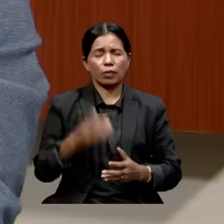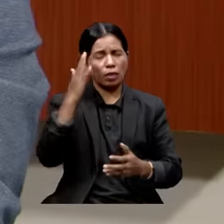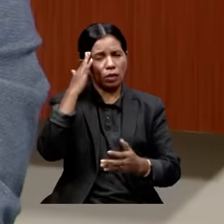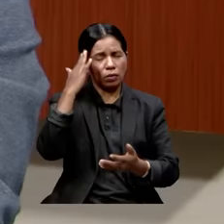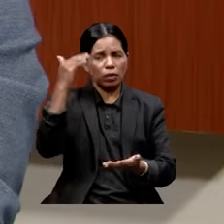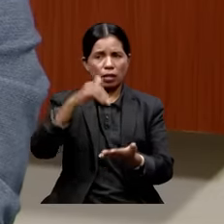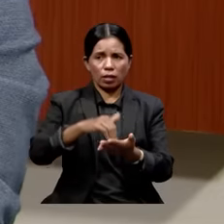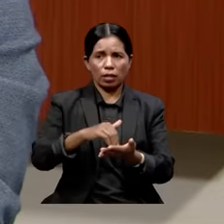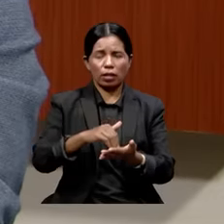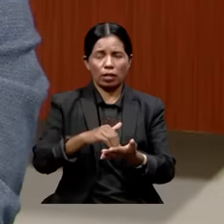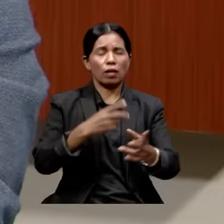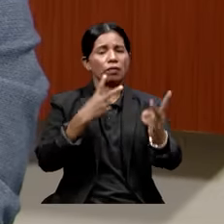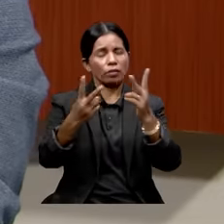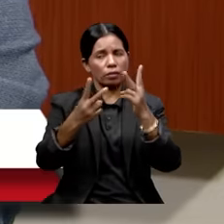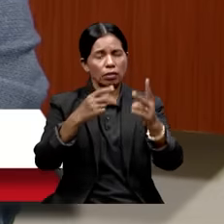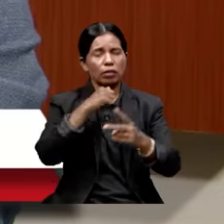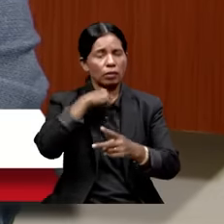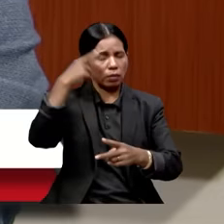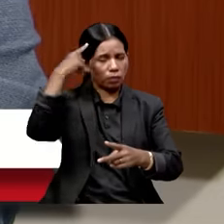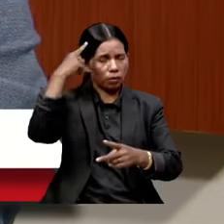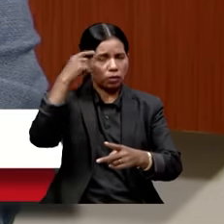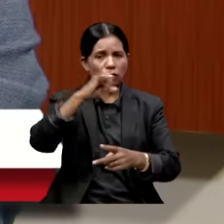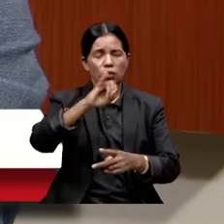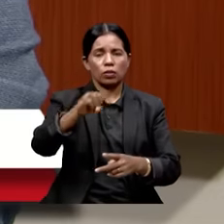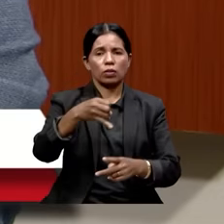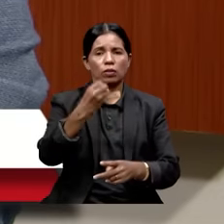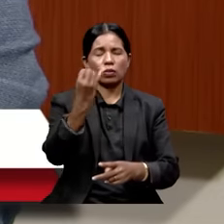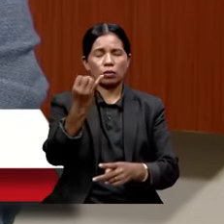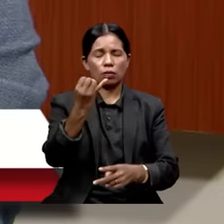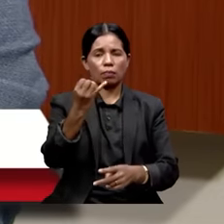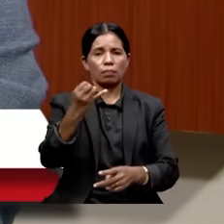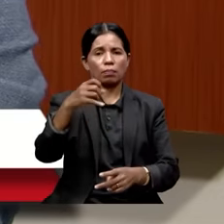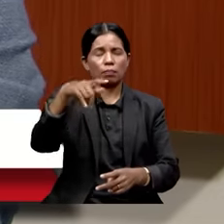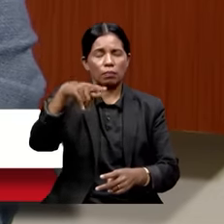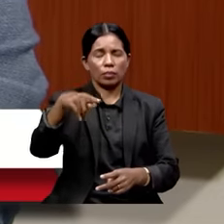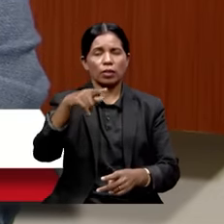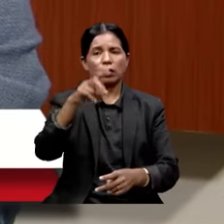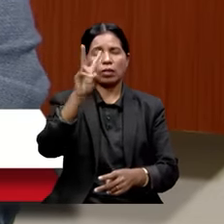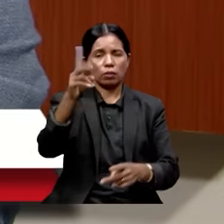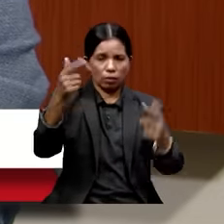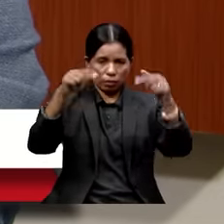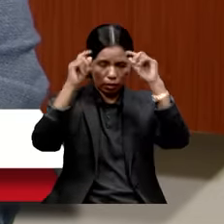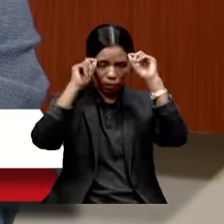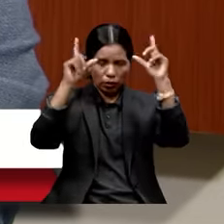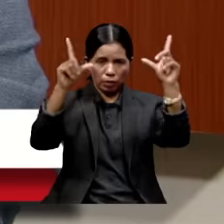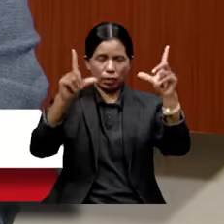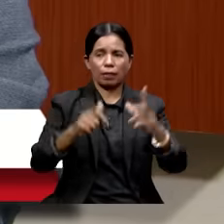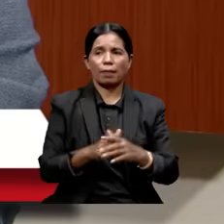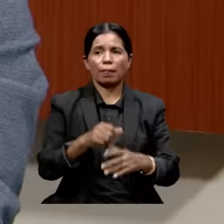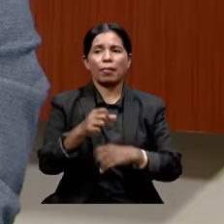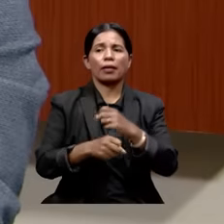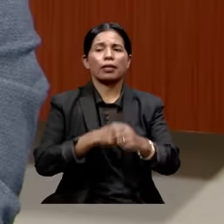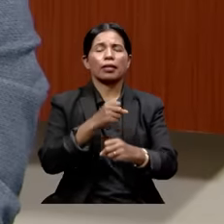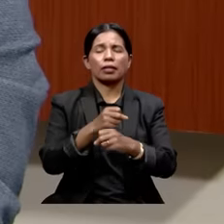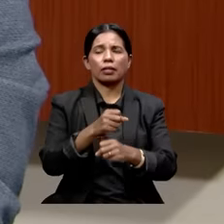fali, visita Santo Padre João Paulo II, nia mai Timor-Leste, iha tinan tolu